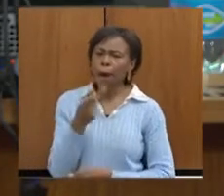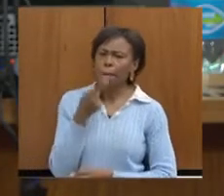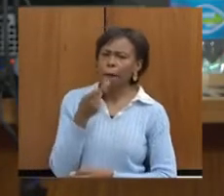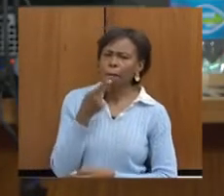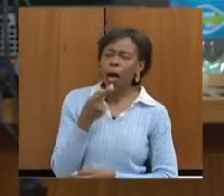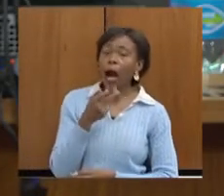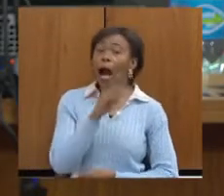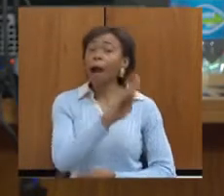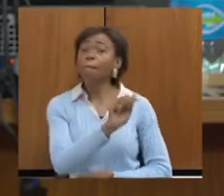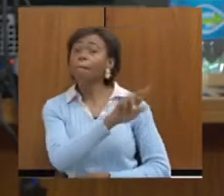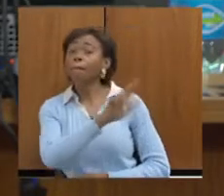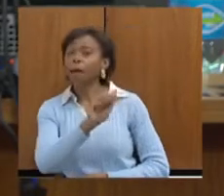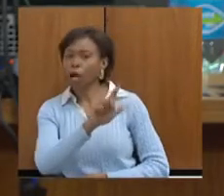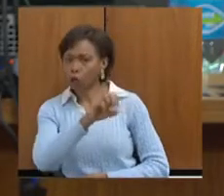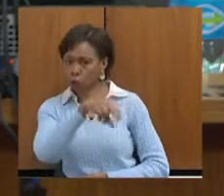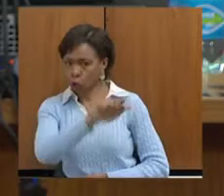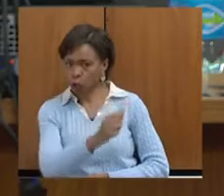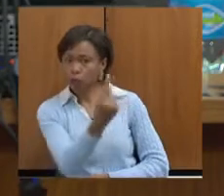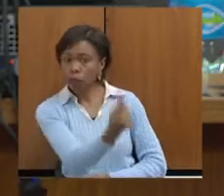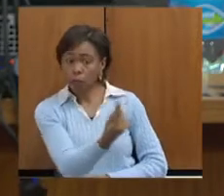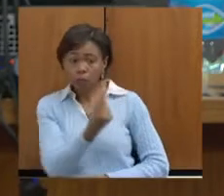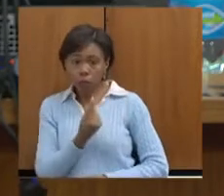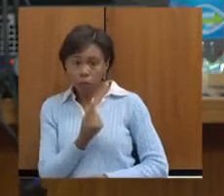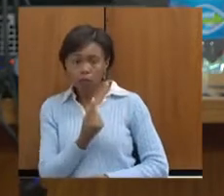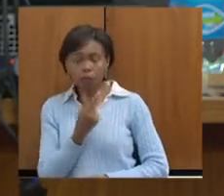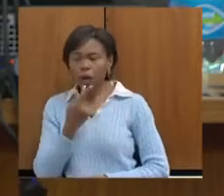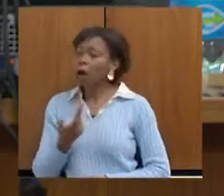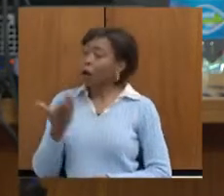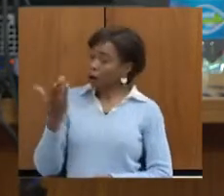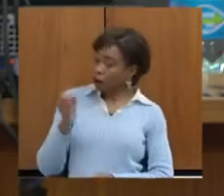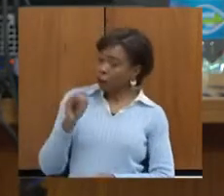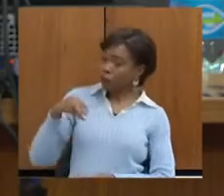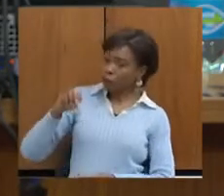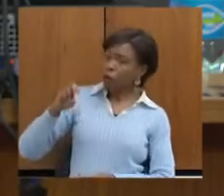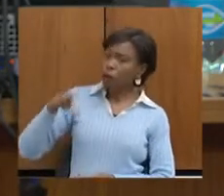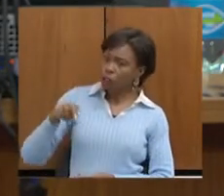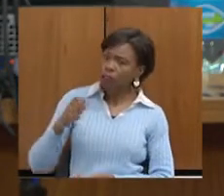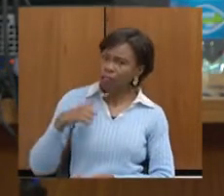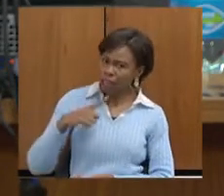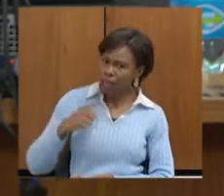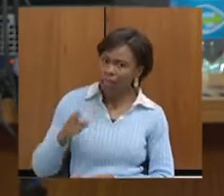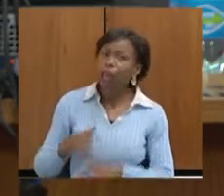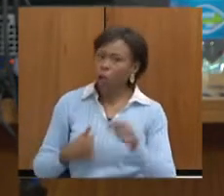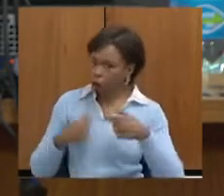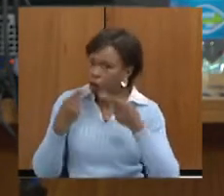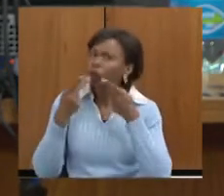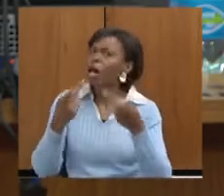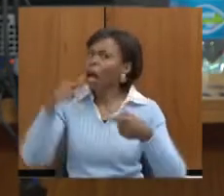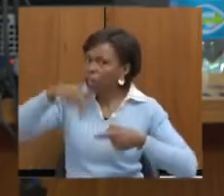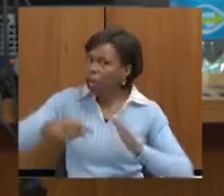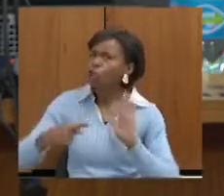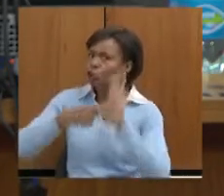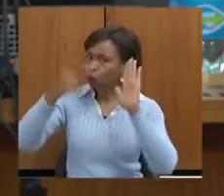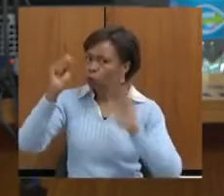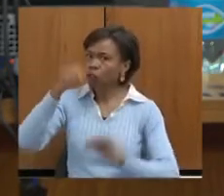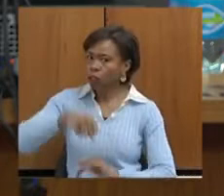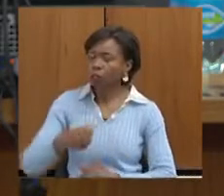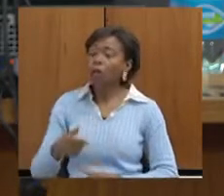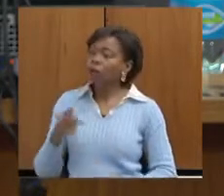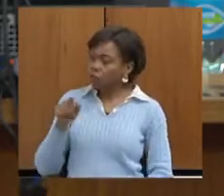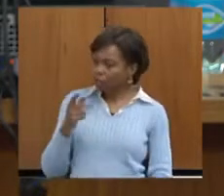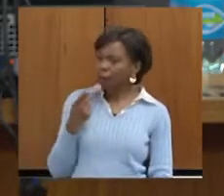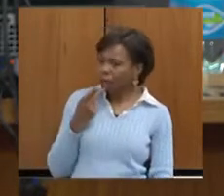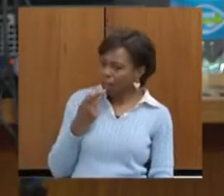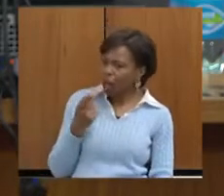de Barra Longa chegou em mim e falou comigo assim tu visse Uai Simone você tá aí eu vou falar gente porque o espaço é de denúncia tá você